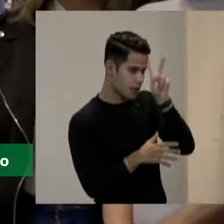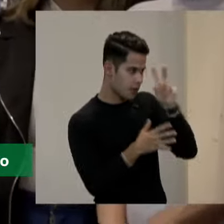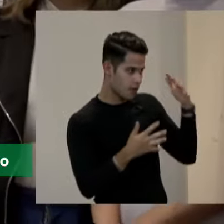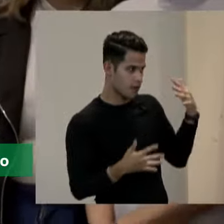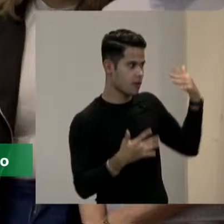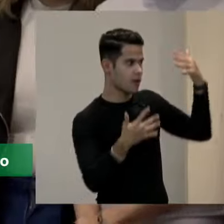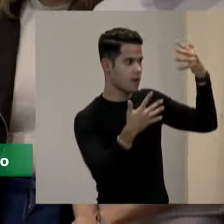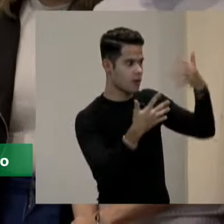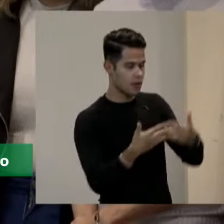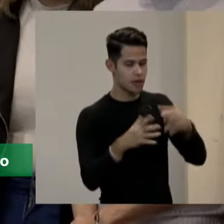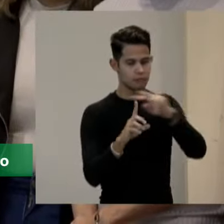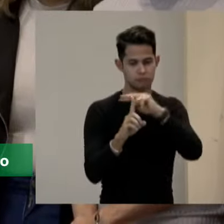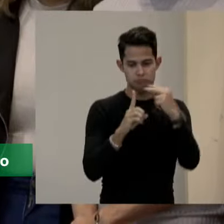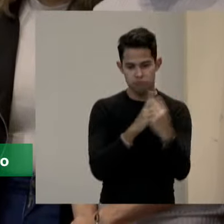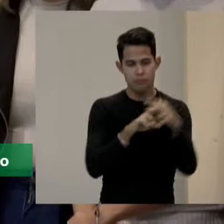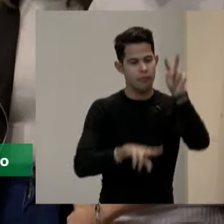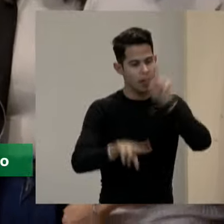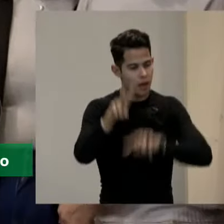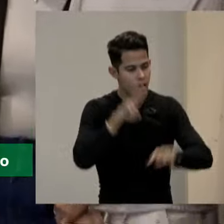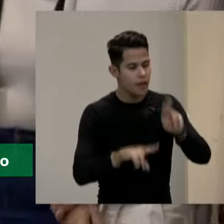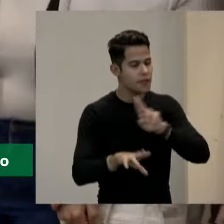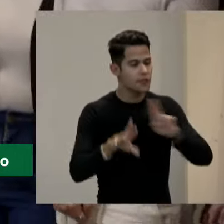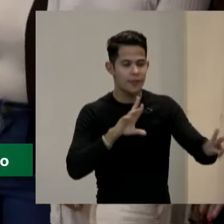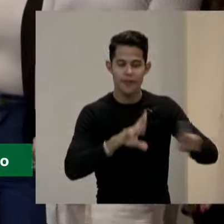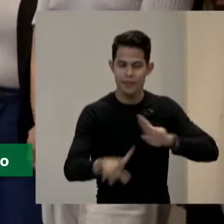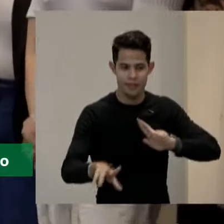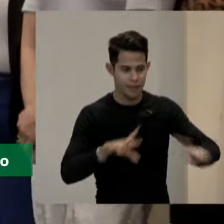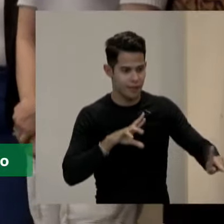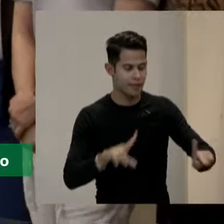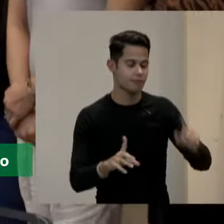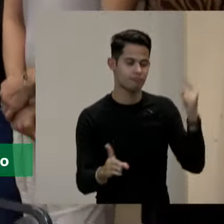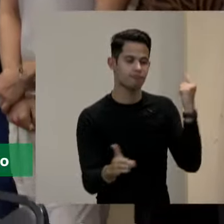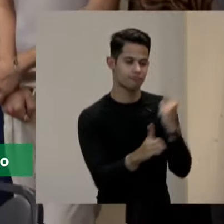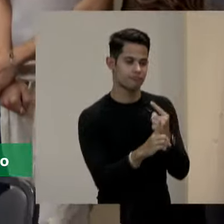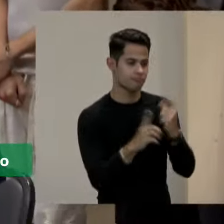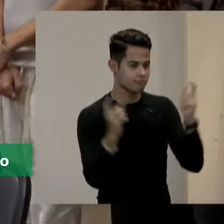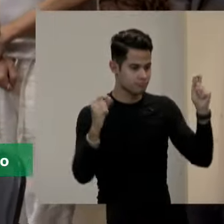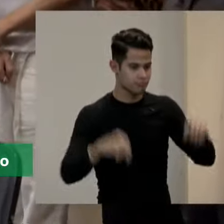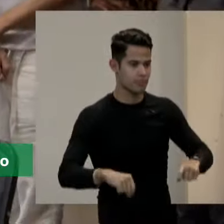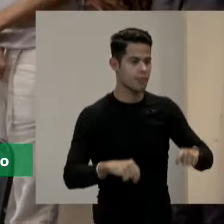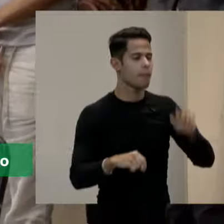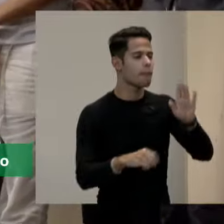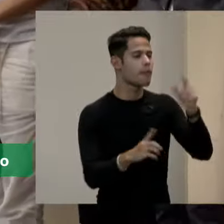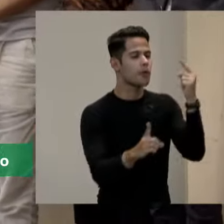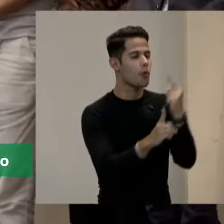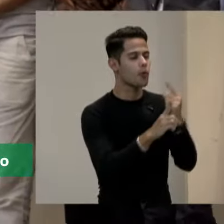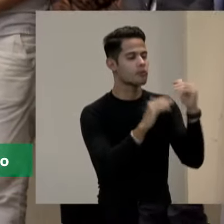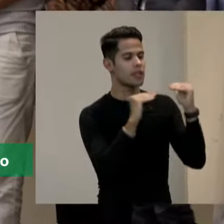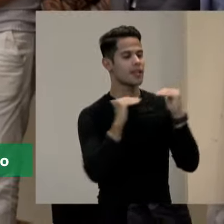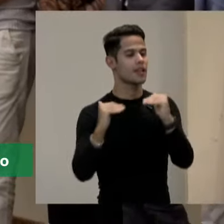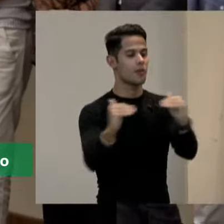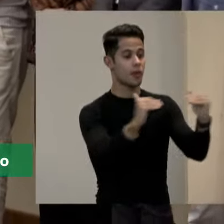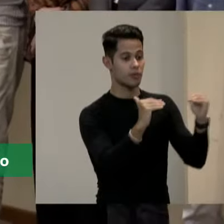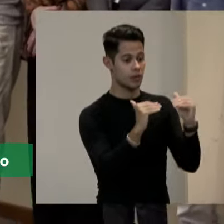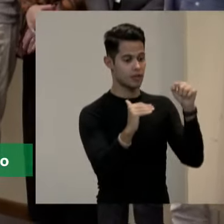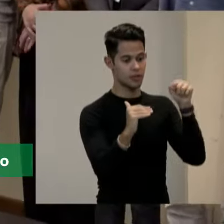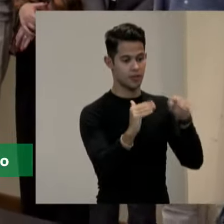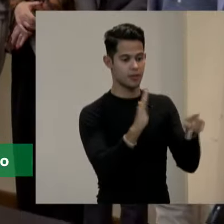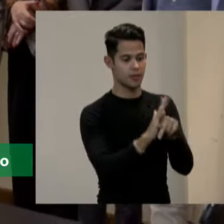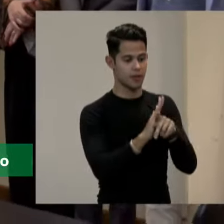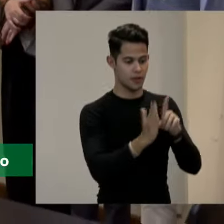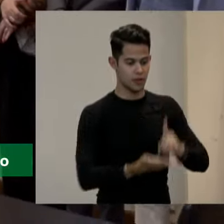com perspectivas diferentes, em onde a gente se encontra. Se encontra numa ideia de igualdade. Qual a igualdade? Dignidade